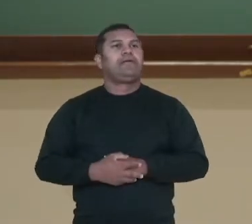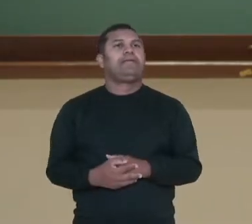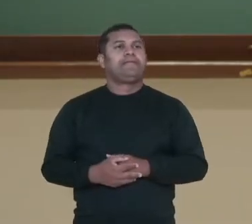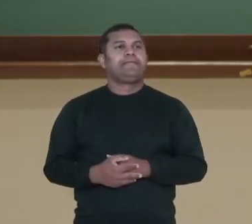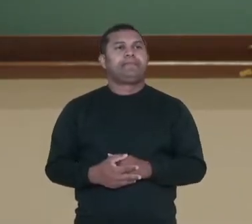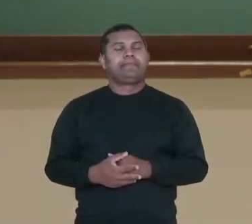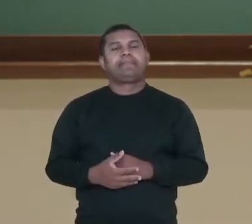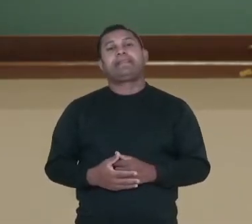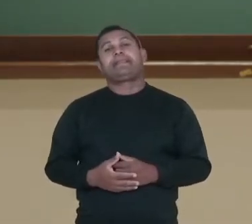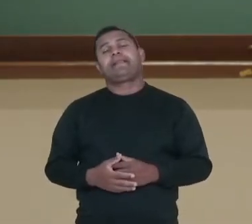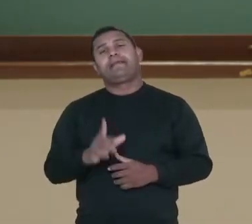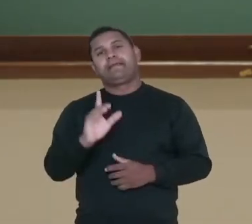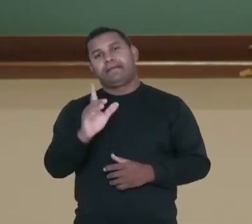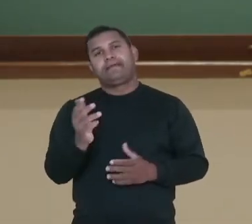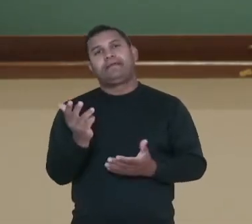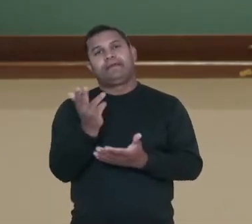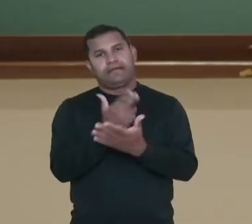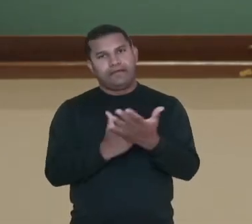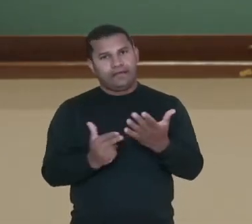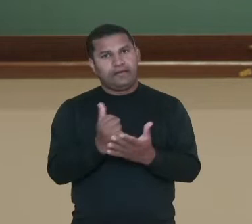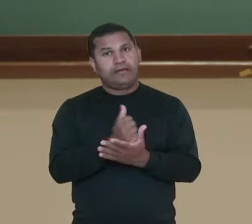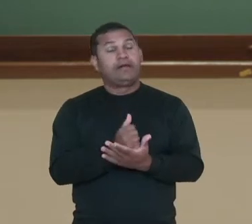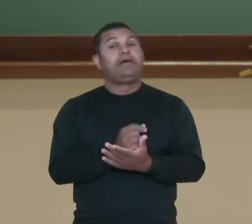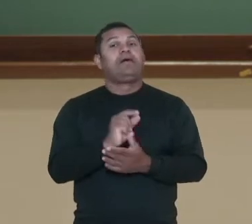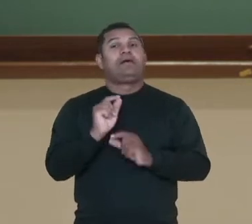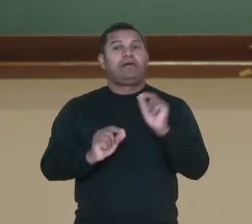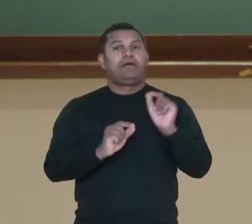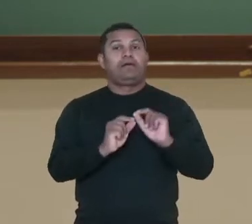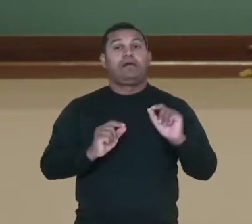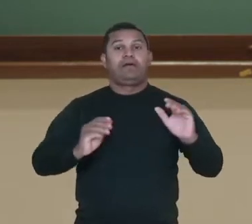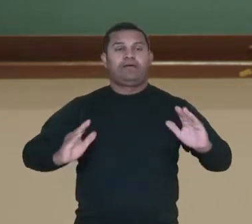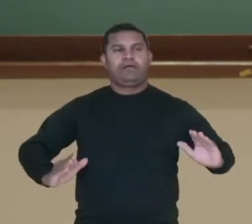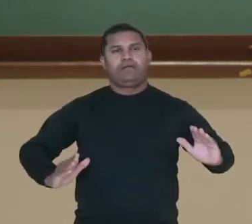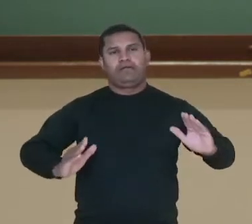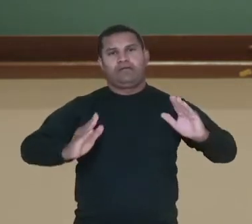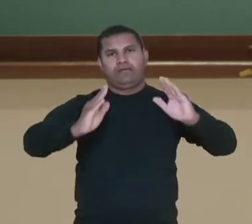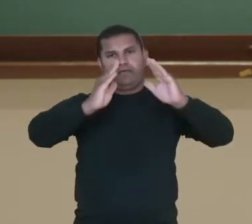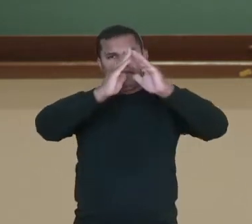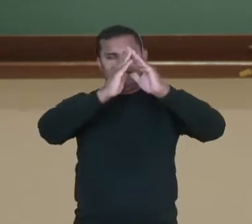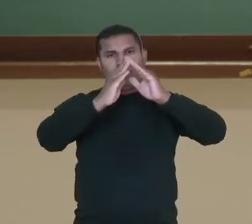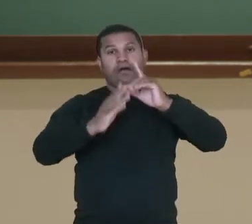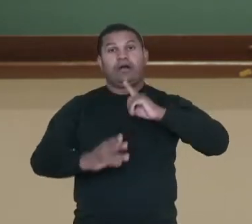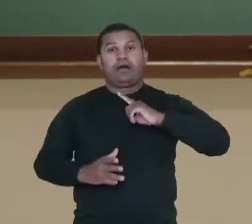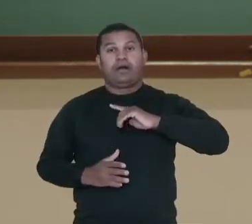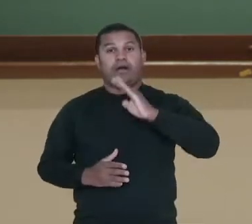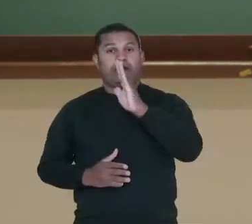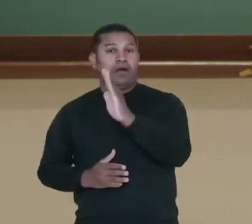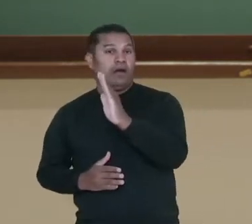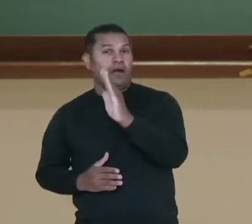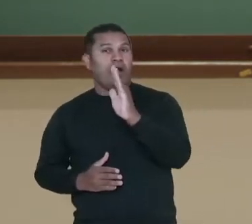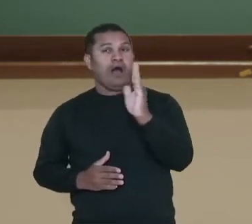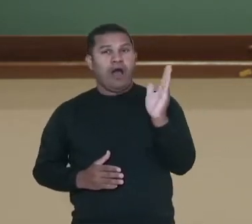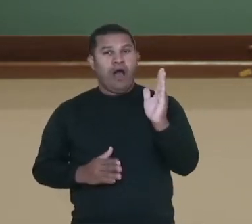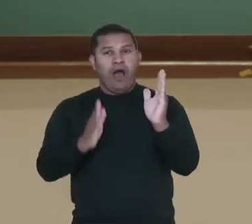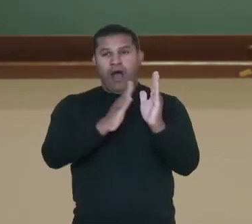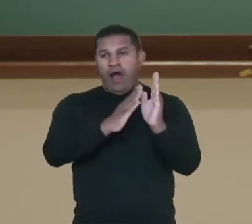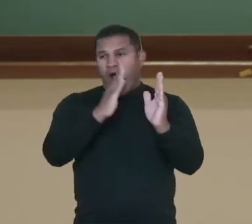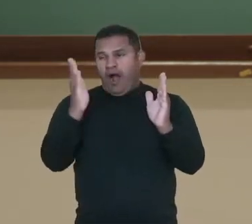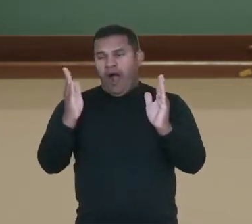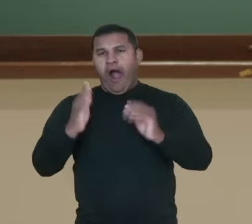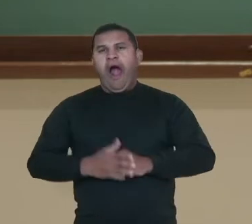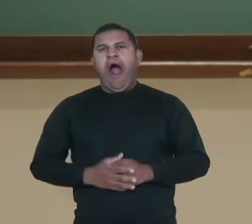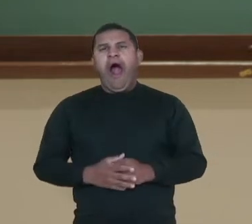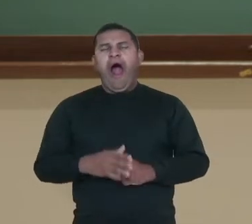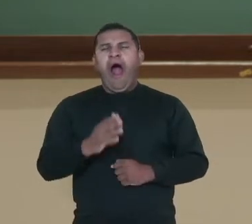gráfico, ele é dividido em duas partes. O lado direito, que é o lado normalmente considerado o lado das mulheres, o lado do